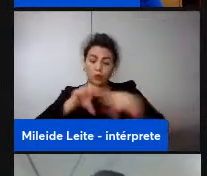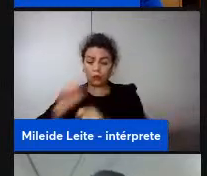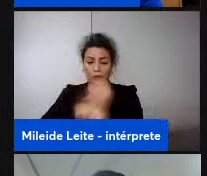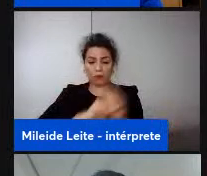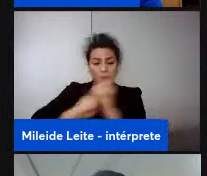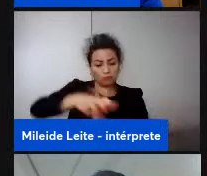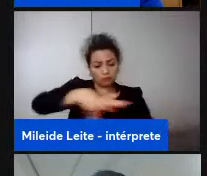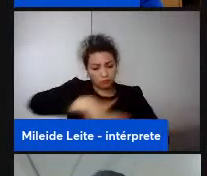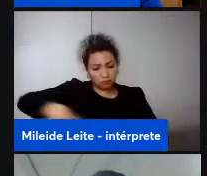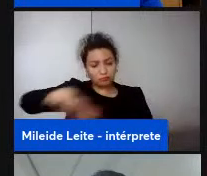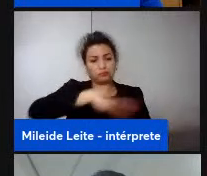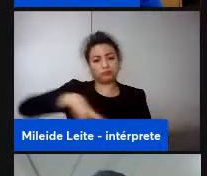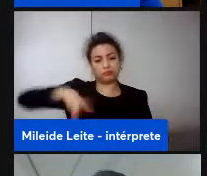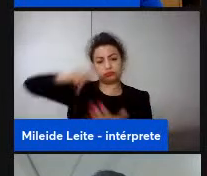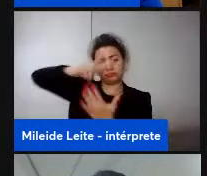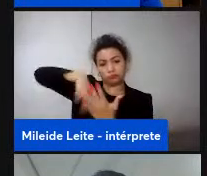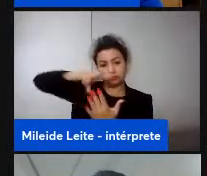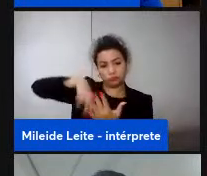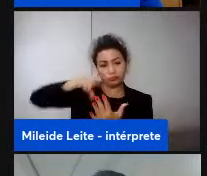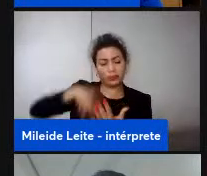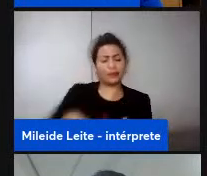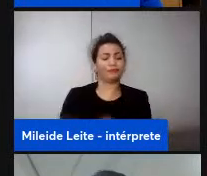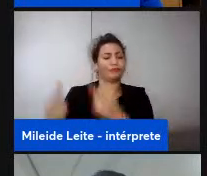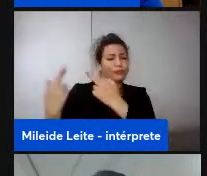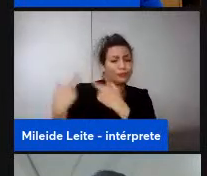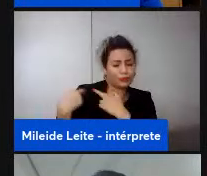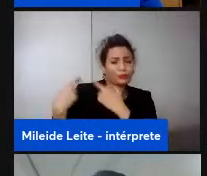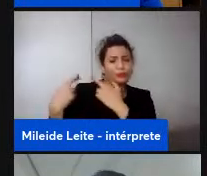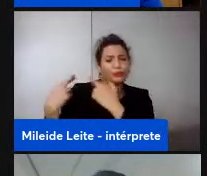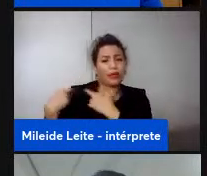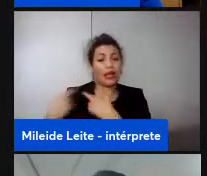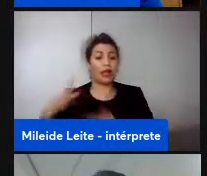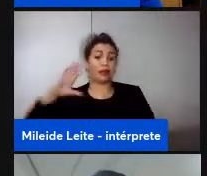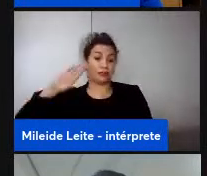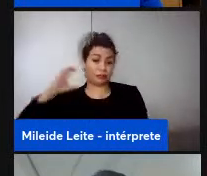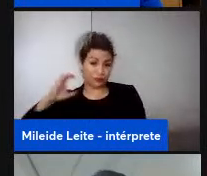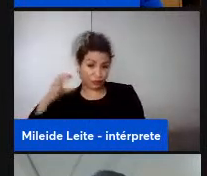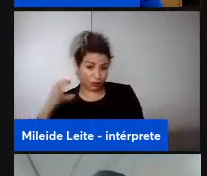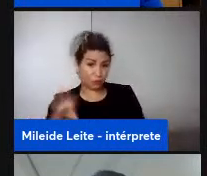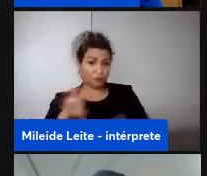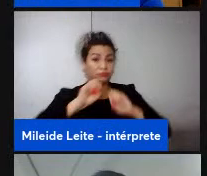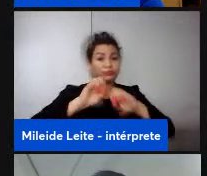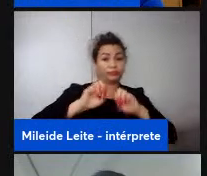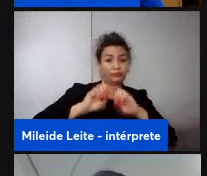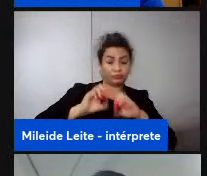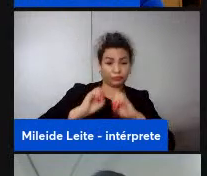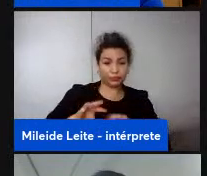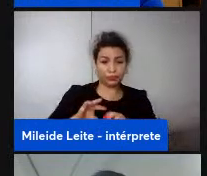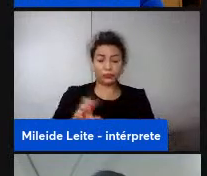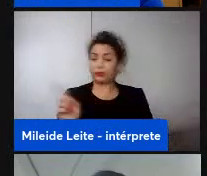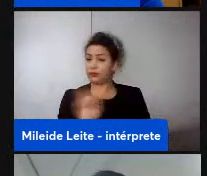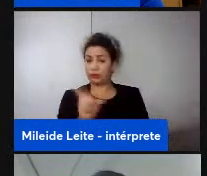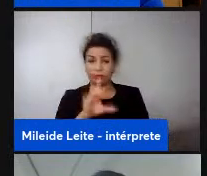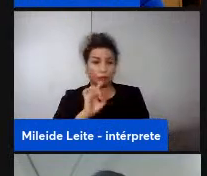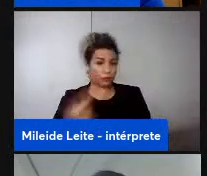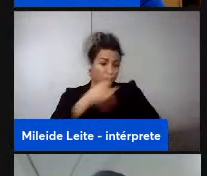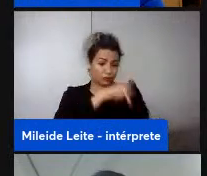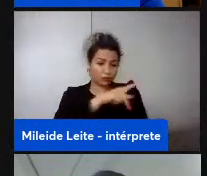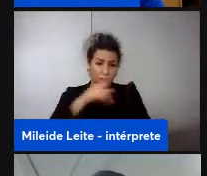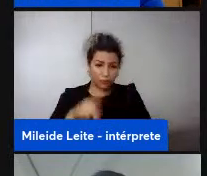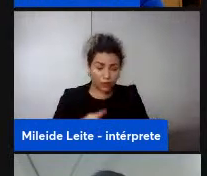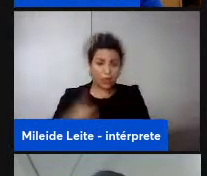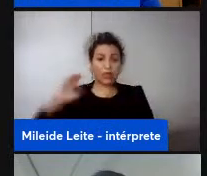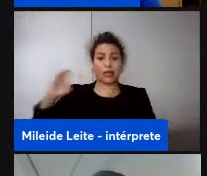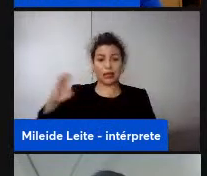sociedade leitora é de muita responsabilidade. A ciência da educação, que não é só da pedagogia, a ciência